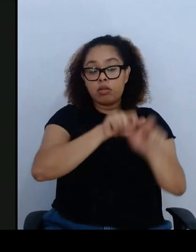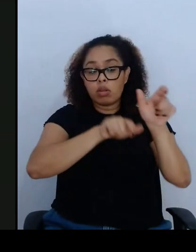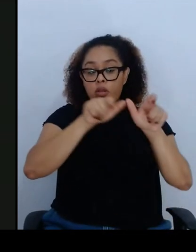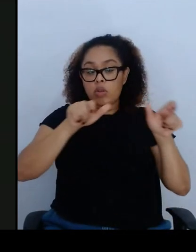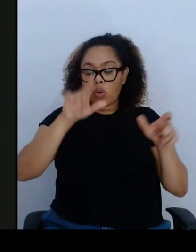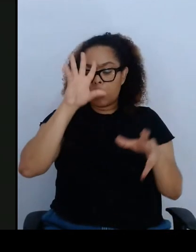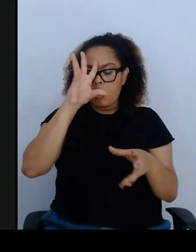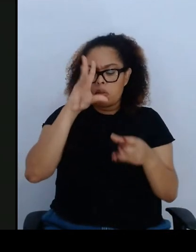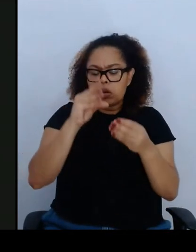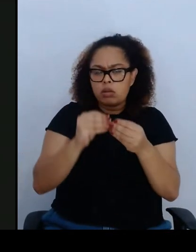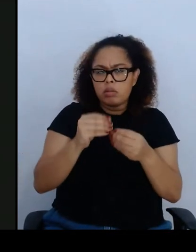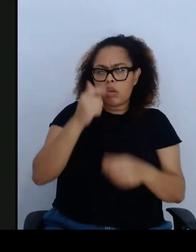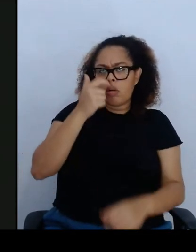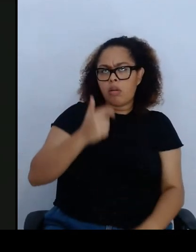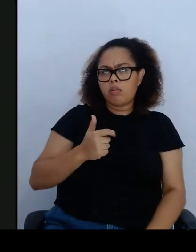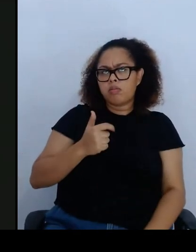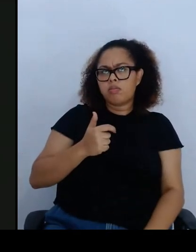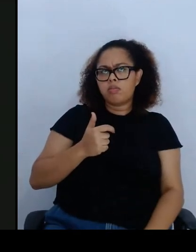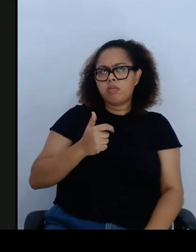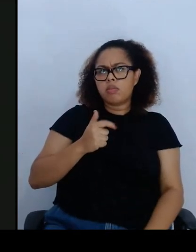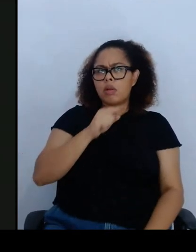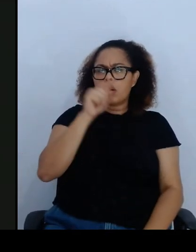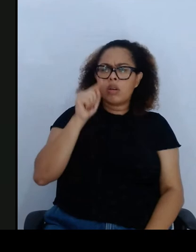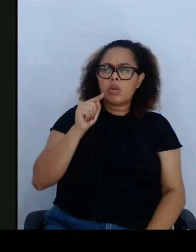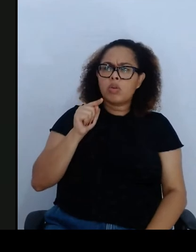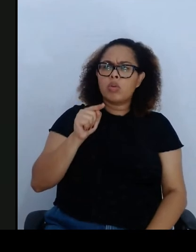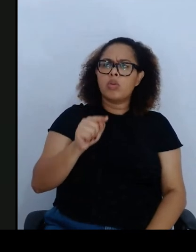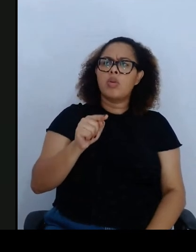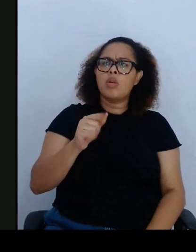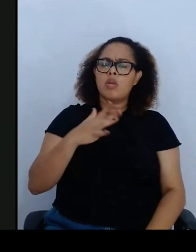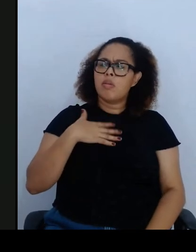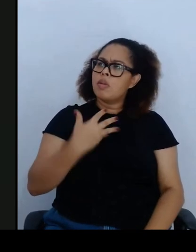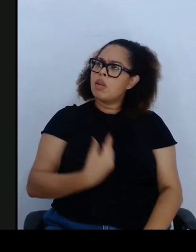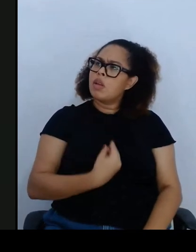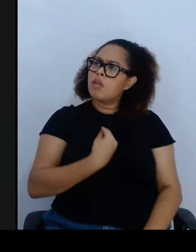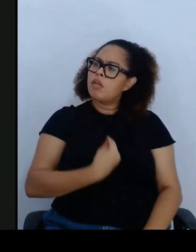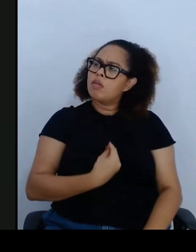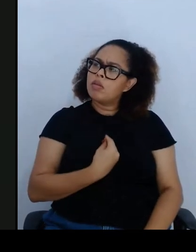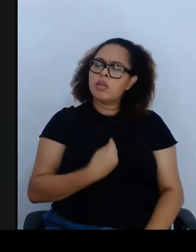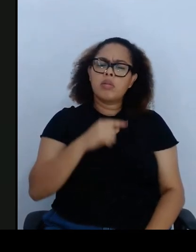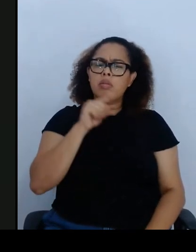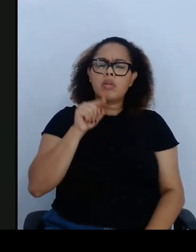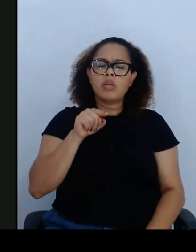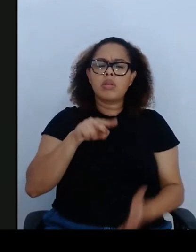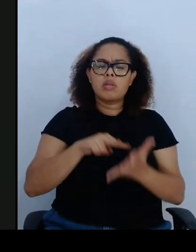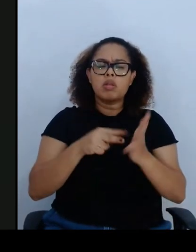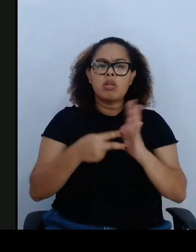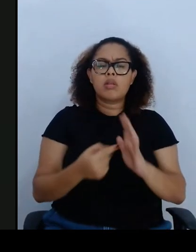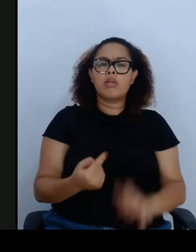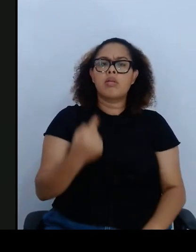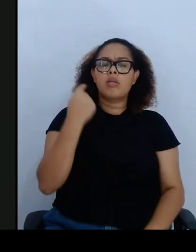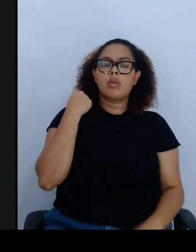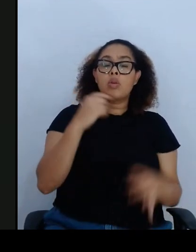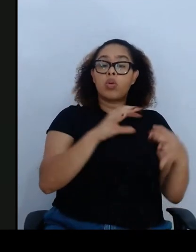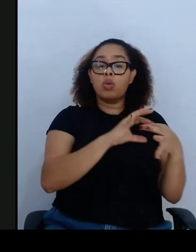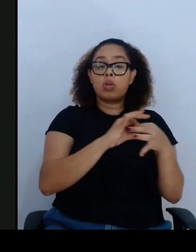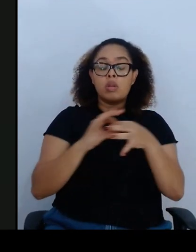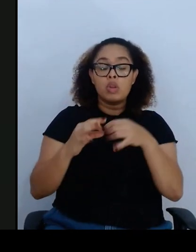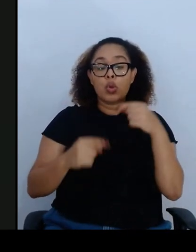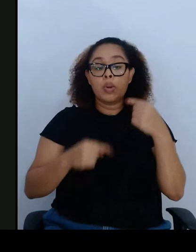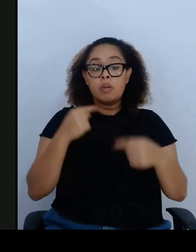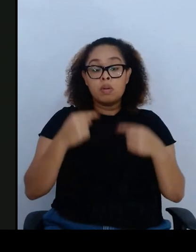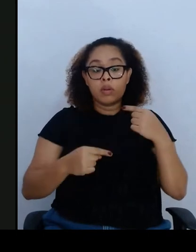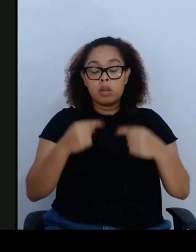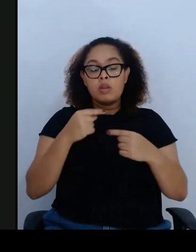são entender o que são as suas vidas em uma época de mudança radical política e social ele estava